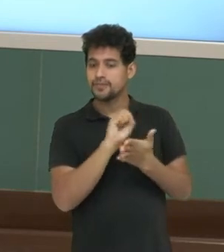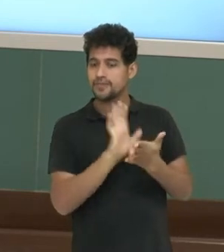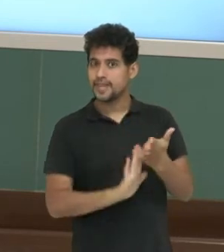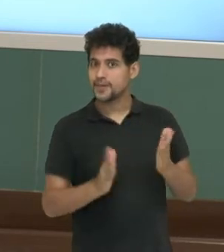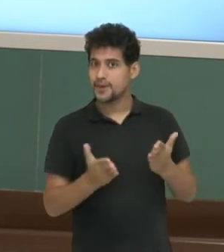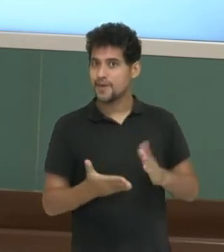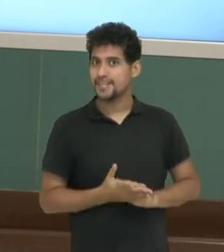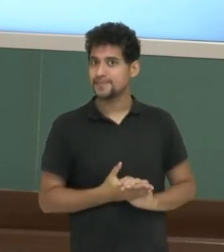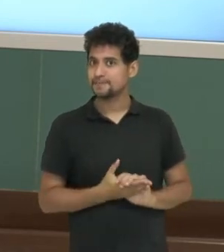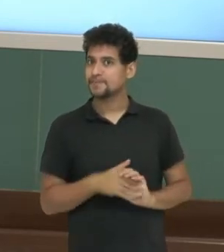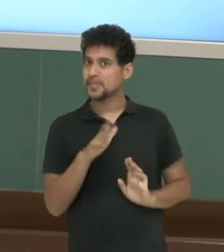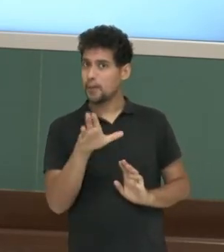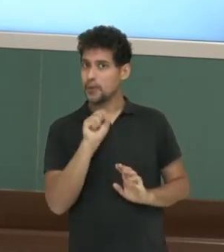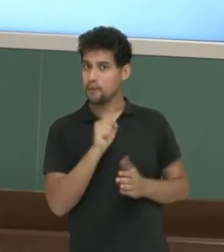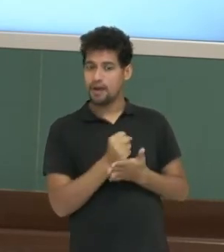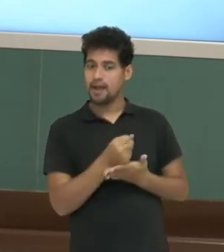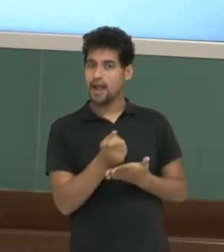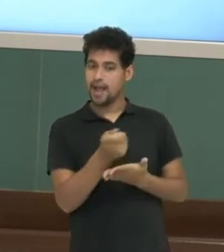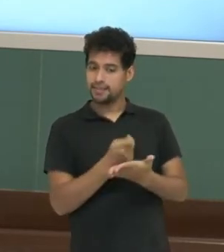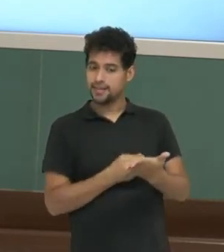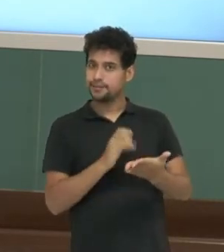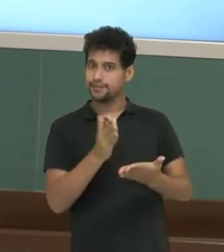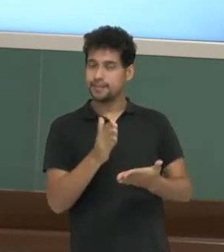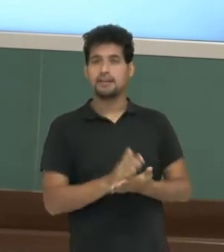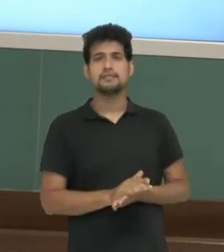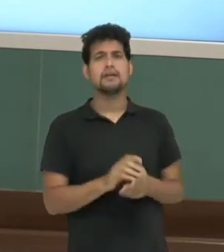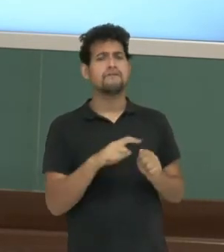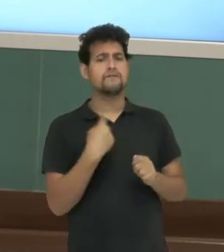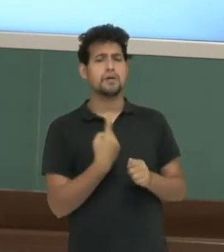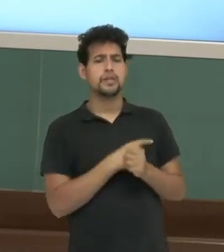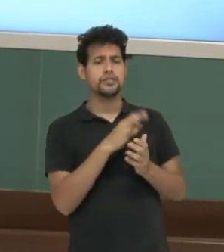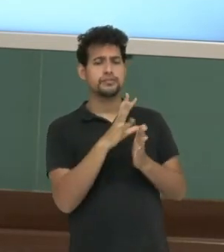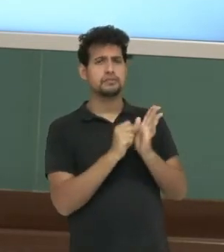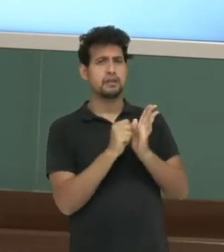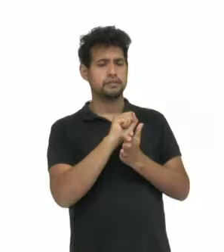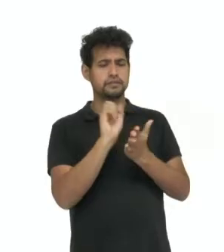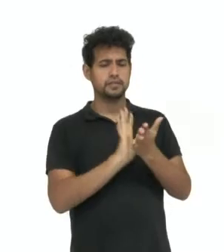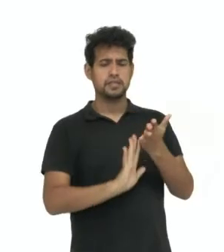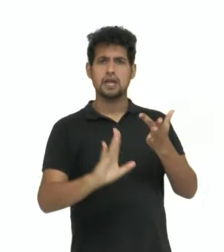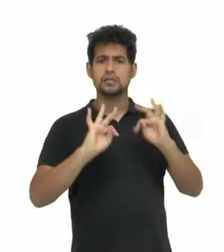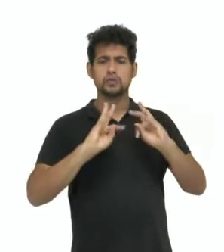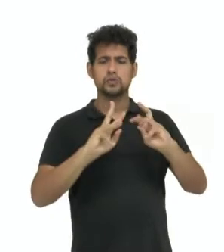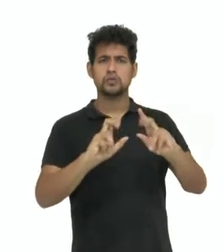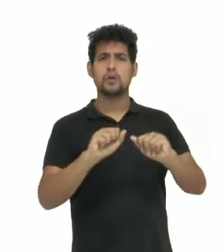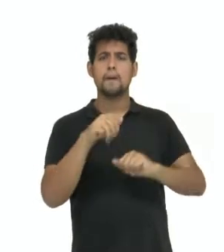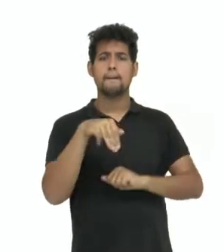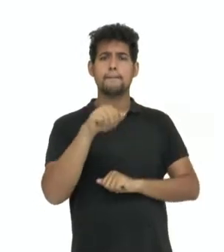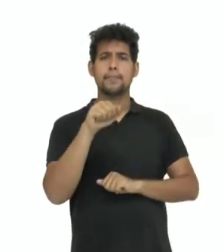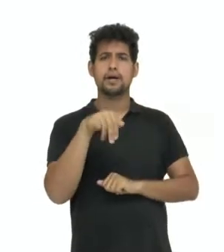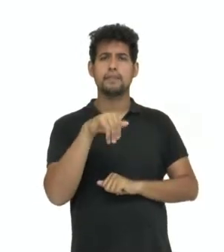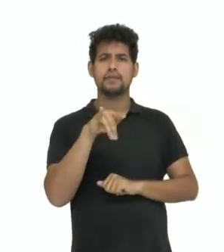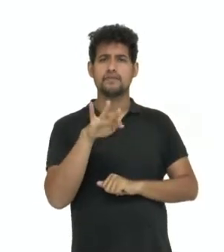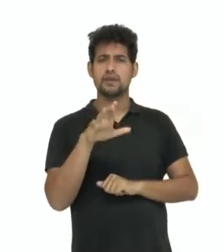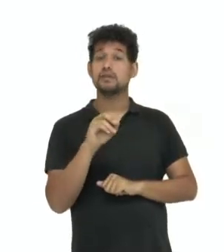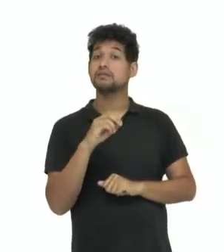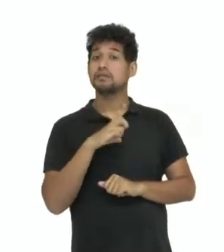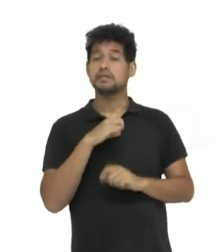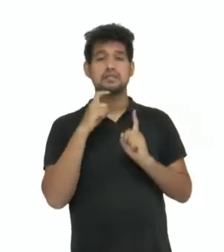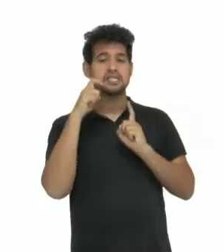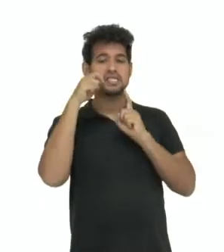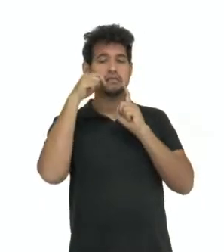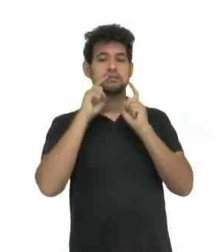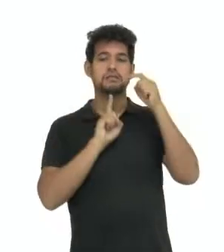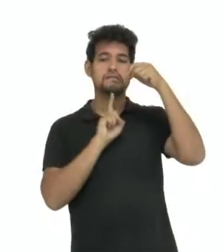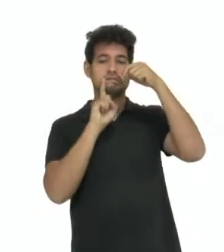então? Tá aí com o caderninho no jeito? Bora fazer então o registro dessa atividade. Todos os mamíferos apresentam dentes adaptados aos